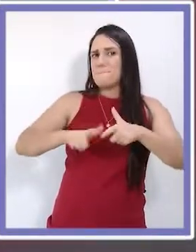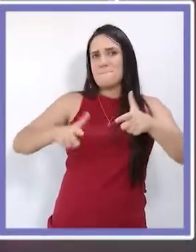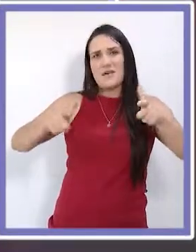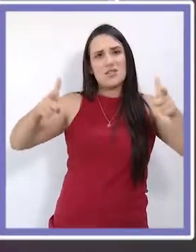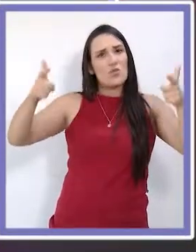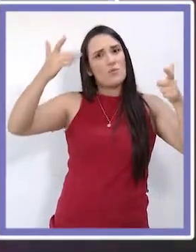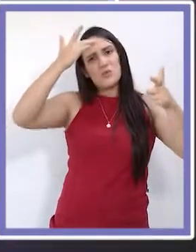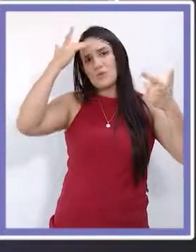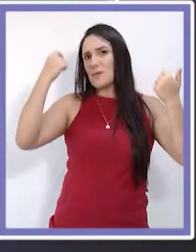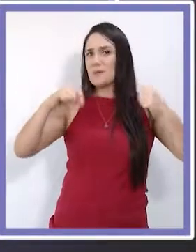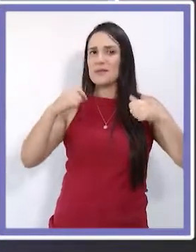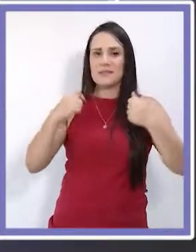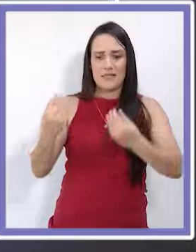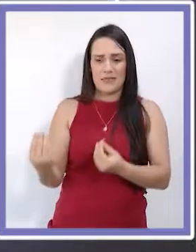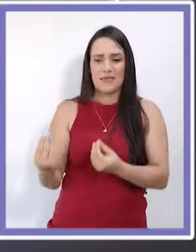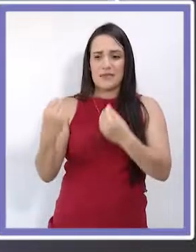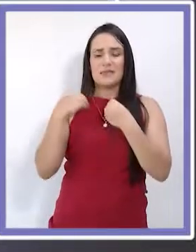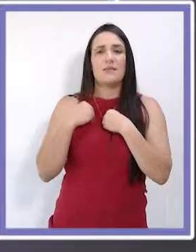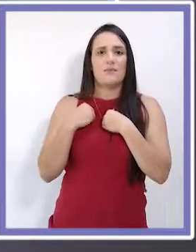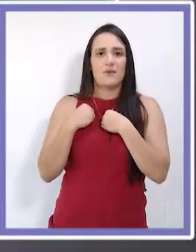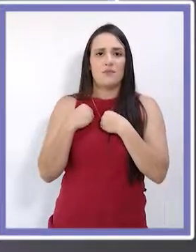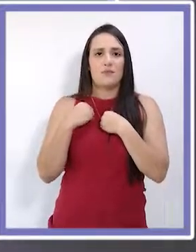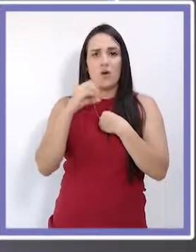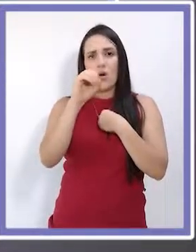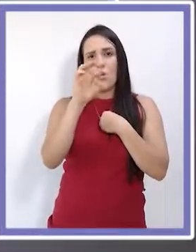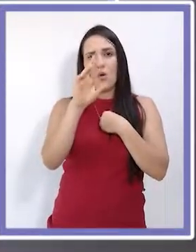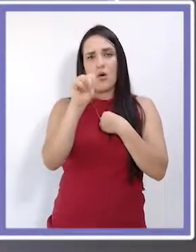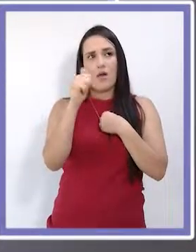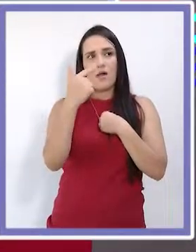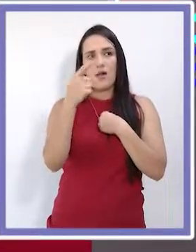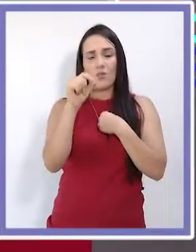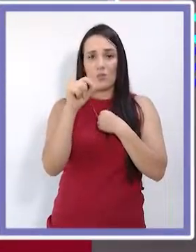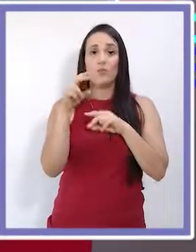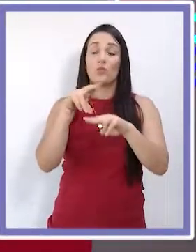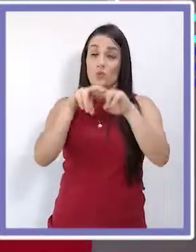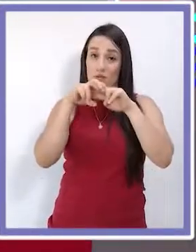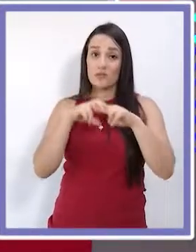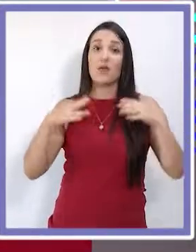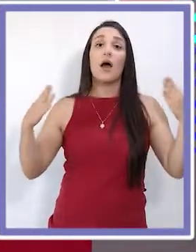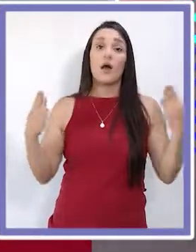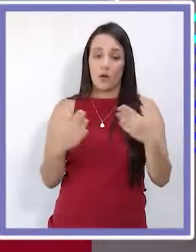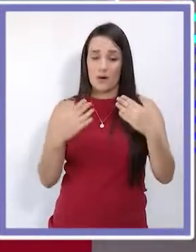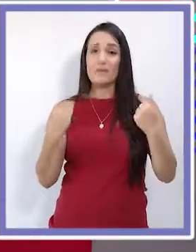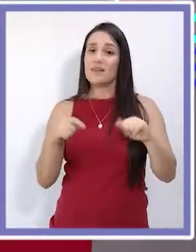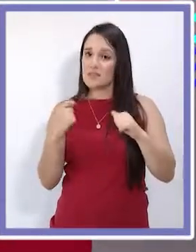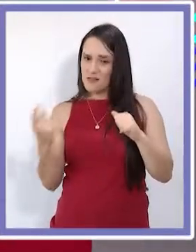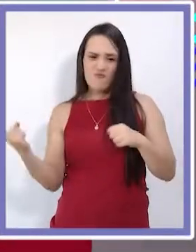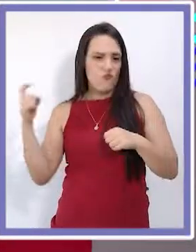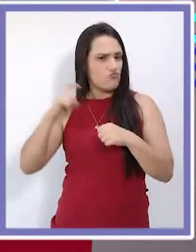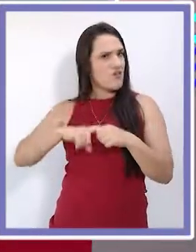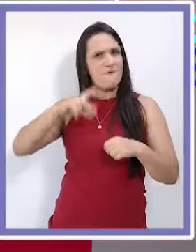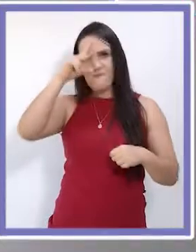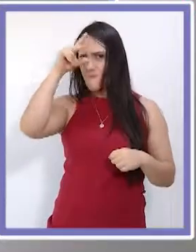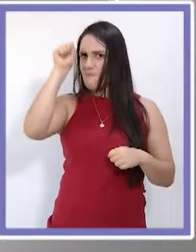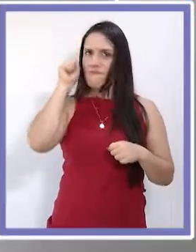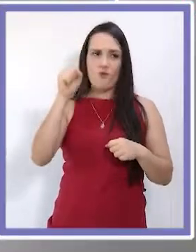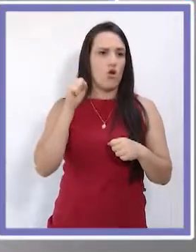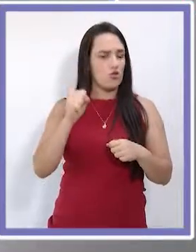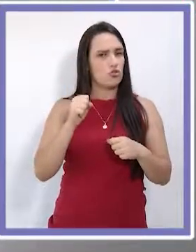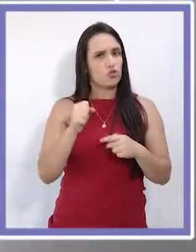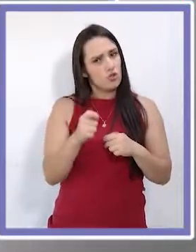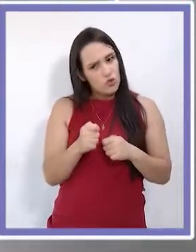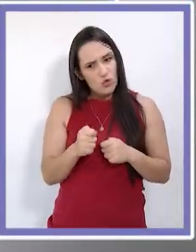não foi só aqui no Mato Grosso do Sul. Então, agora é uma retomada, né, uma retomada das doações e dos